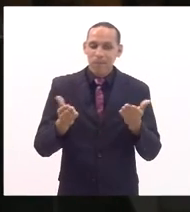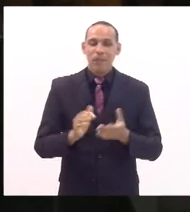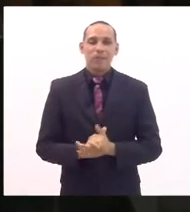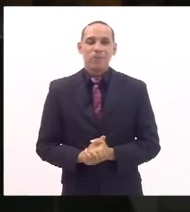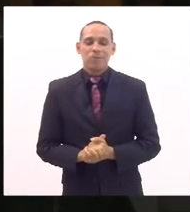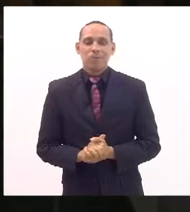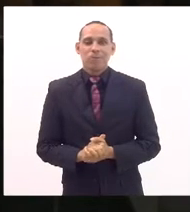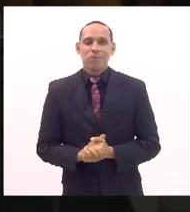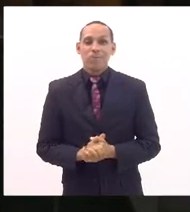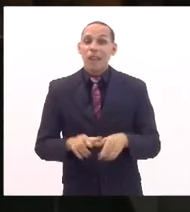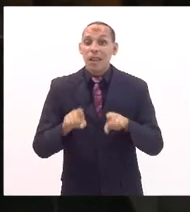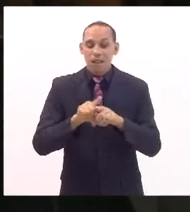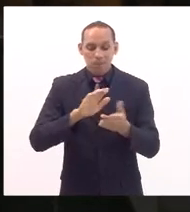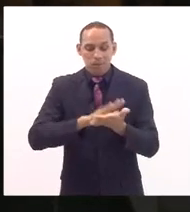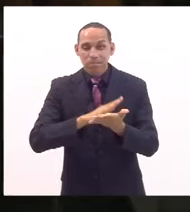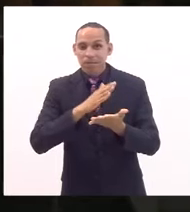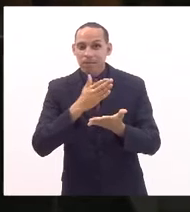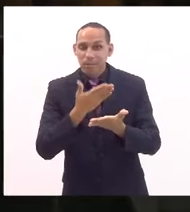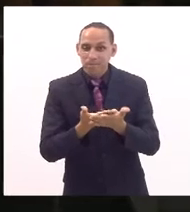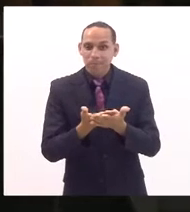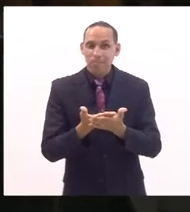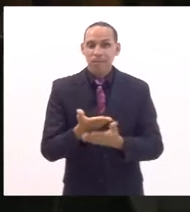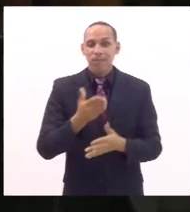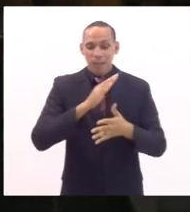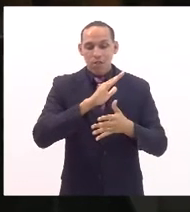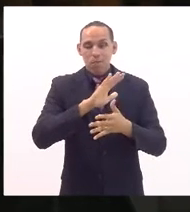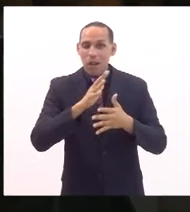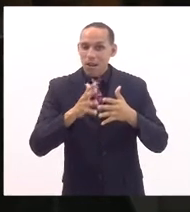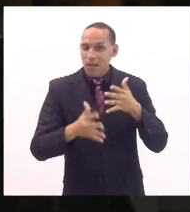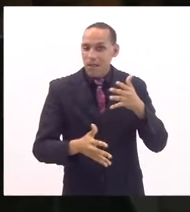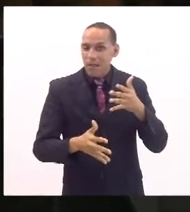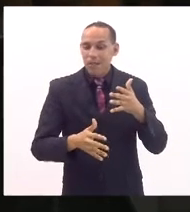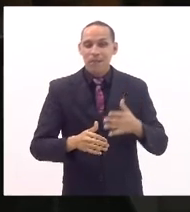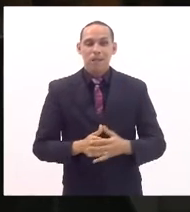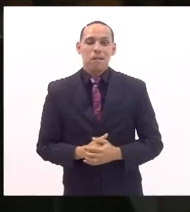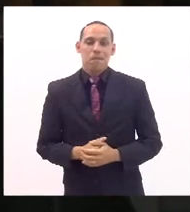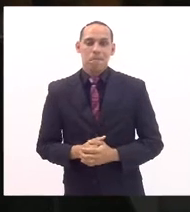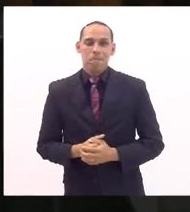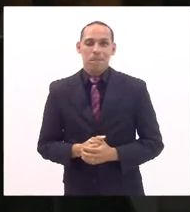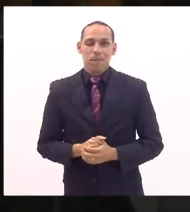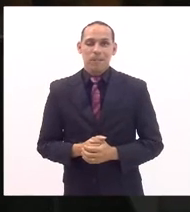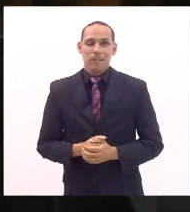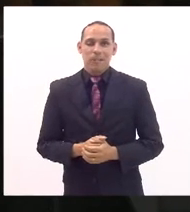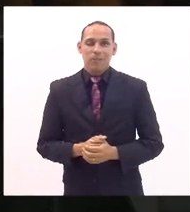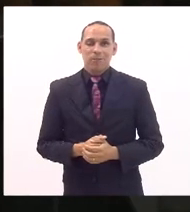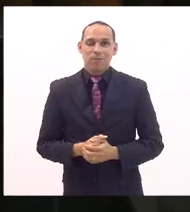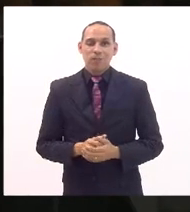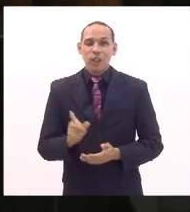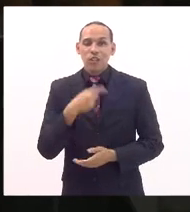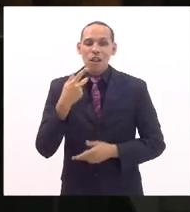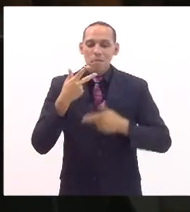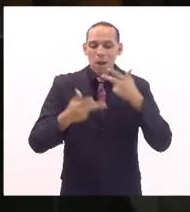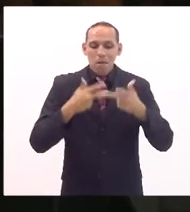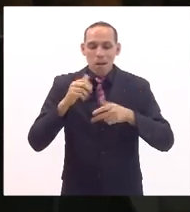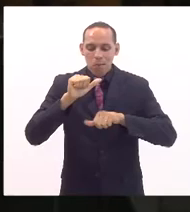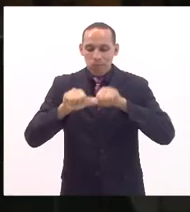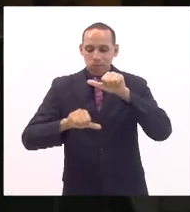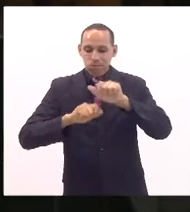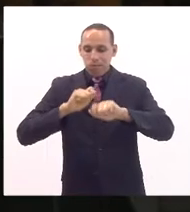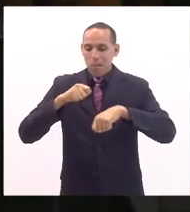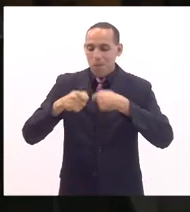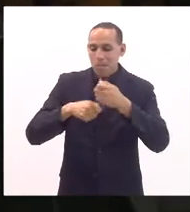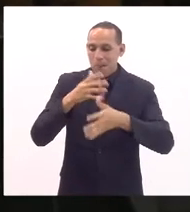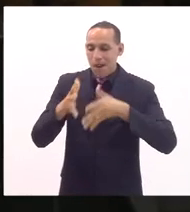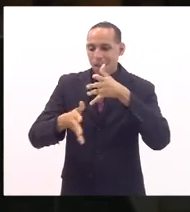senhor intérprete da linguagem de libras que leva a nossa voz